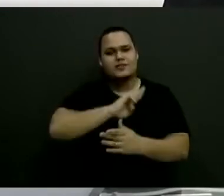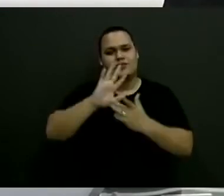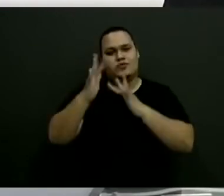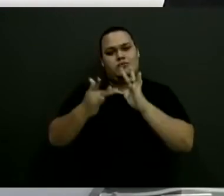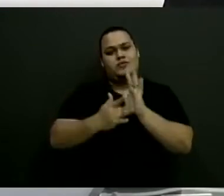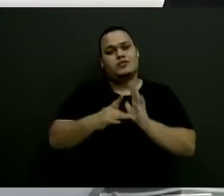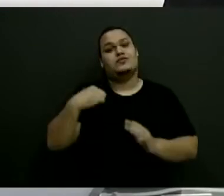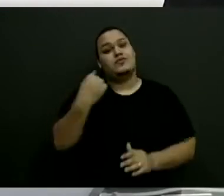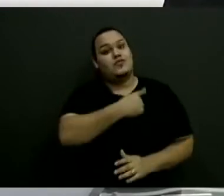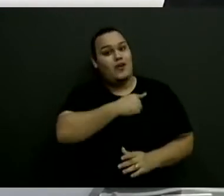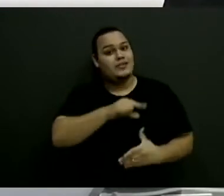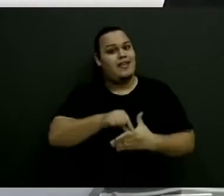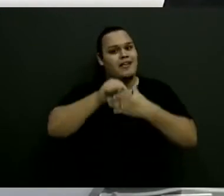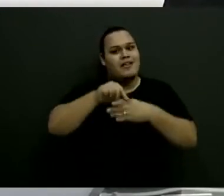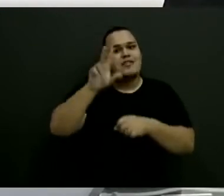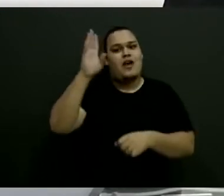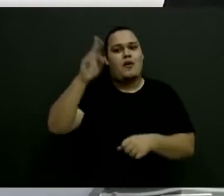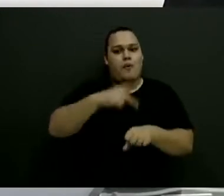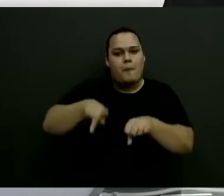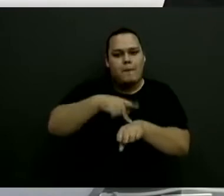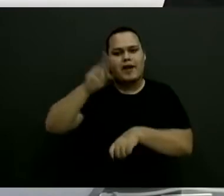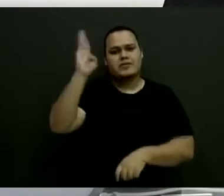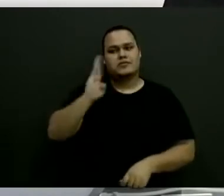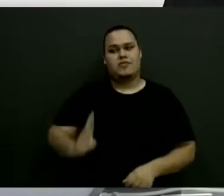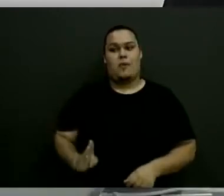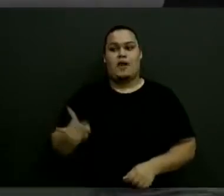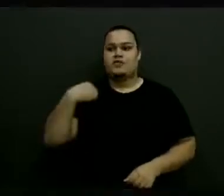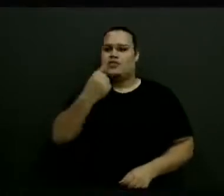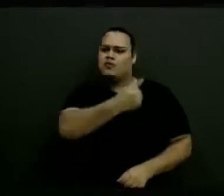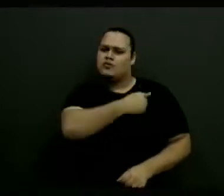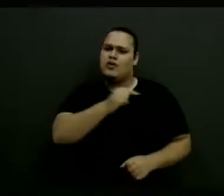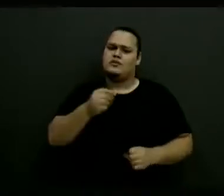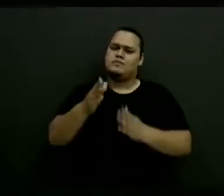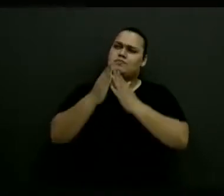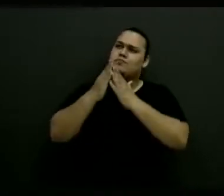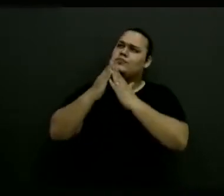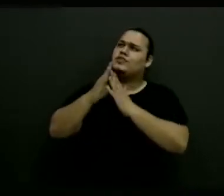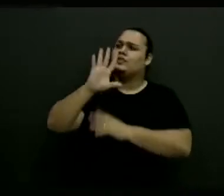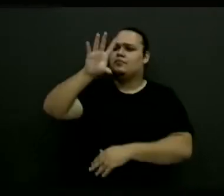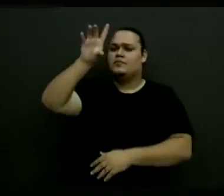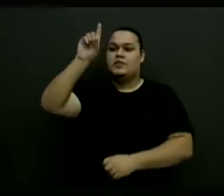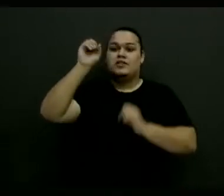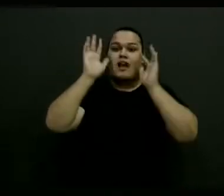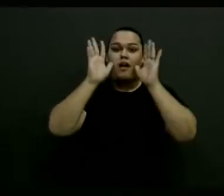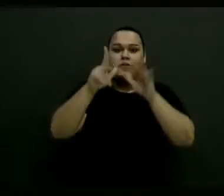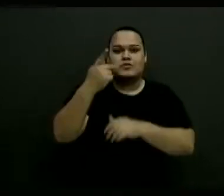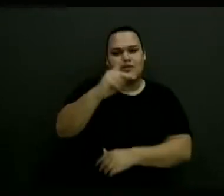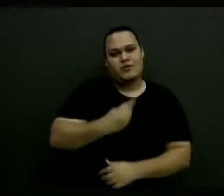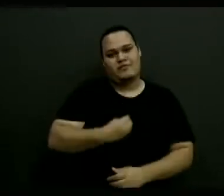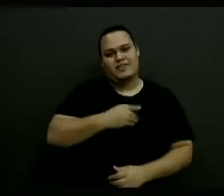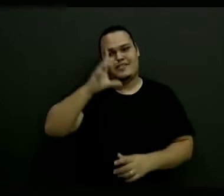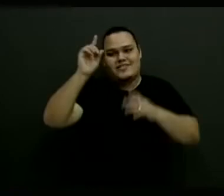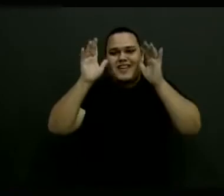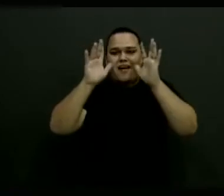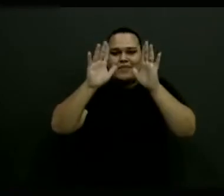a nossa liderança em Brasil, que Deus lhe bendiga poderosamente. Deus lhe bendiga, muitas graças. Deus